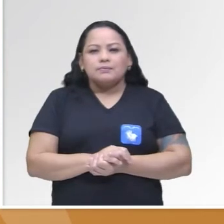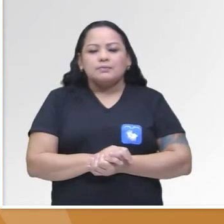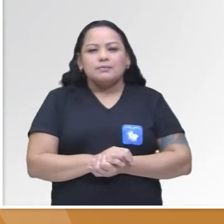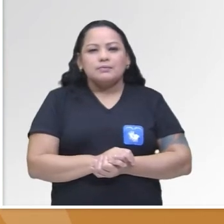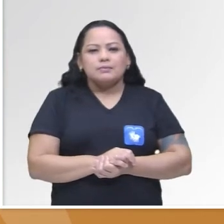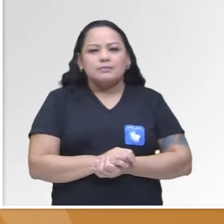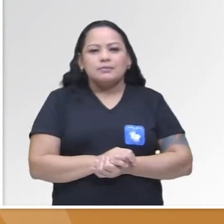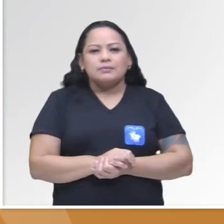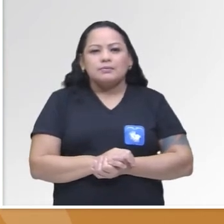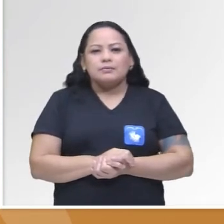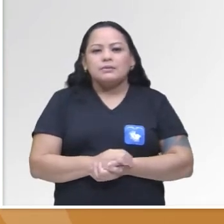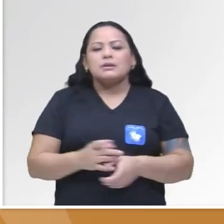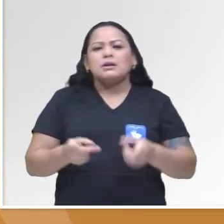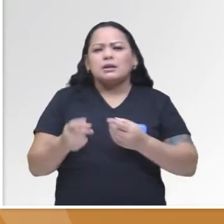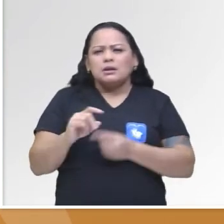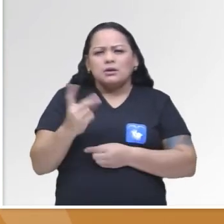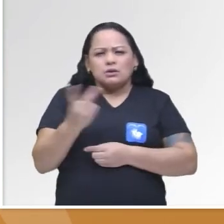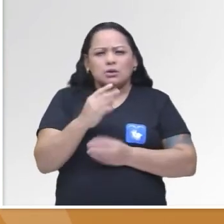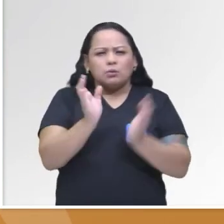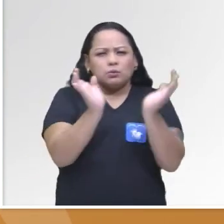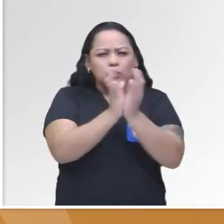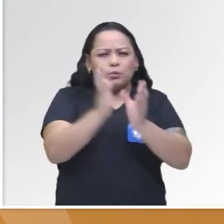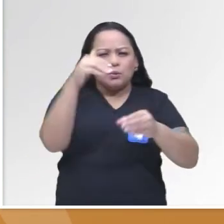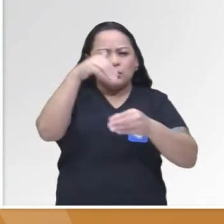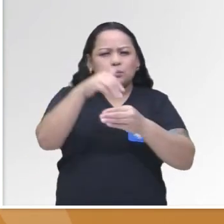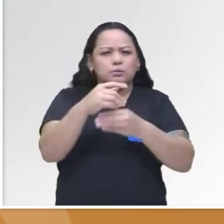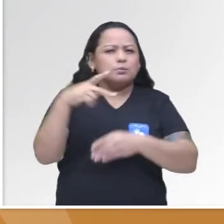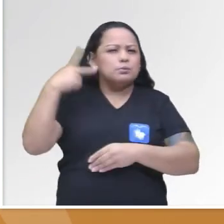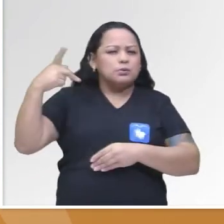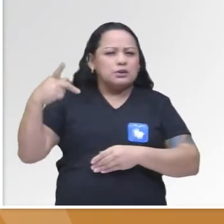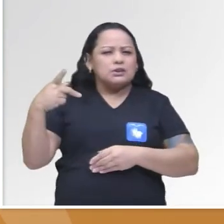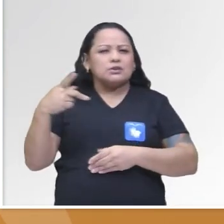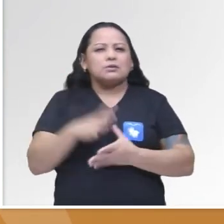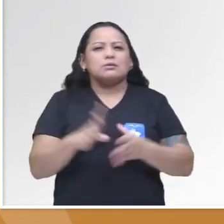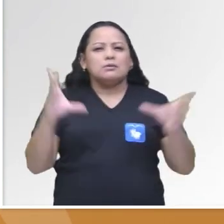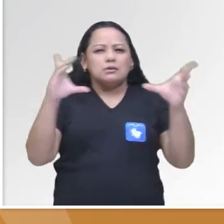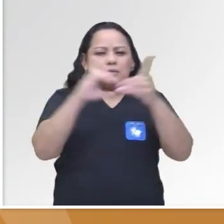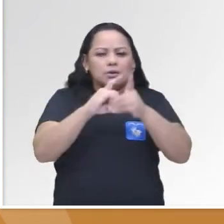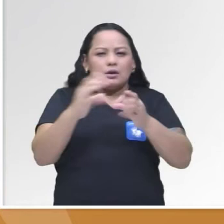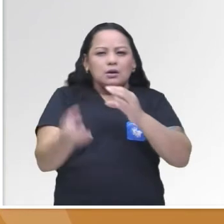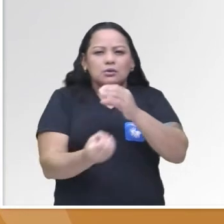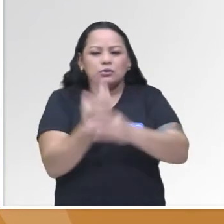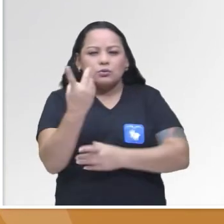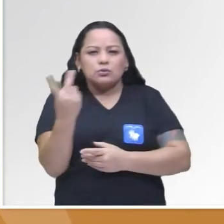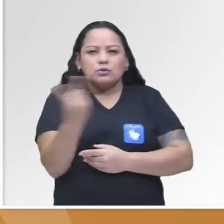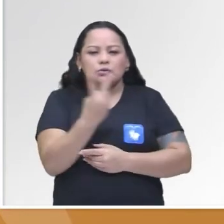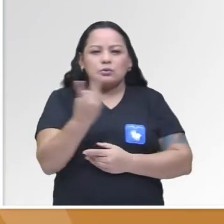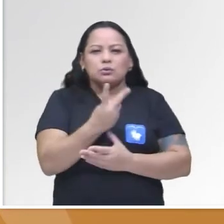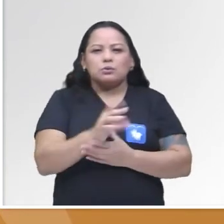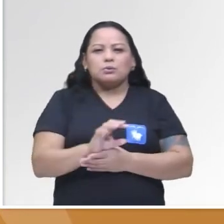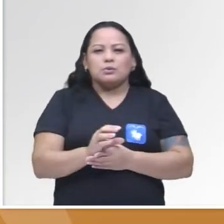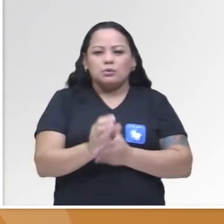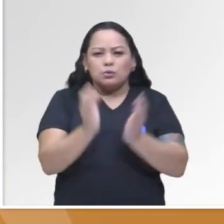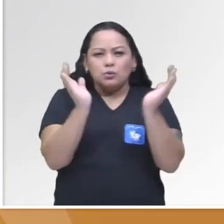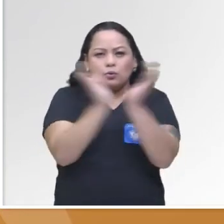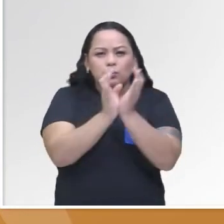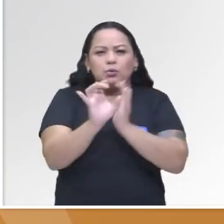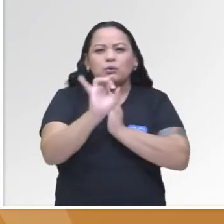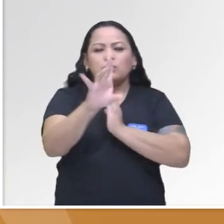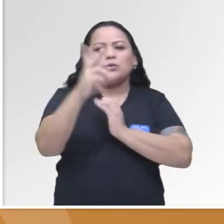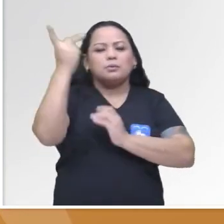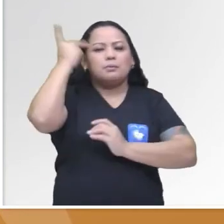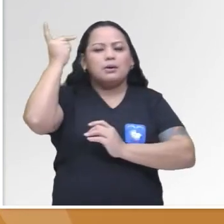e o Partido Democrata, o PD, formando a Frente Única Paulista, que